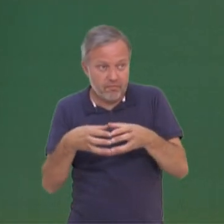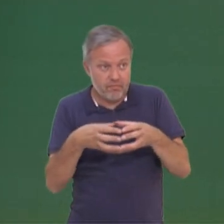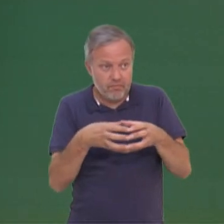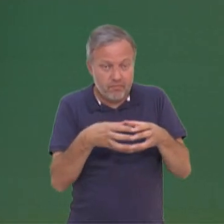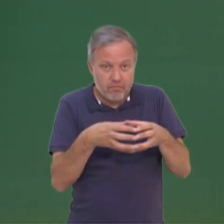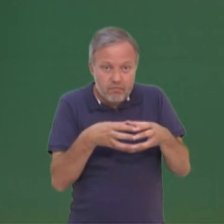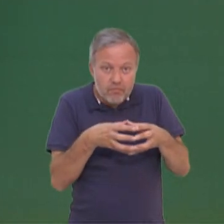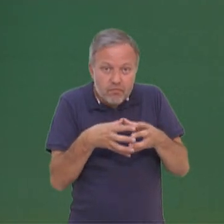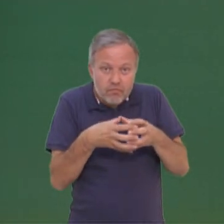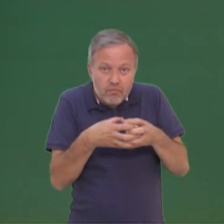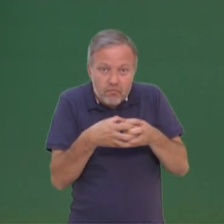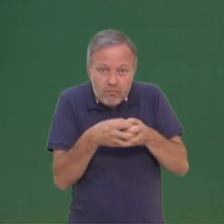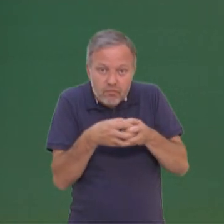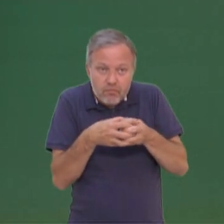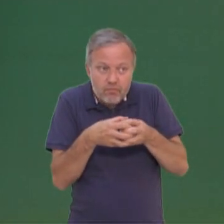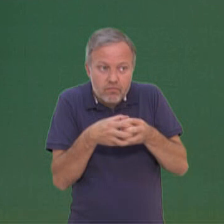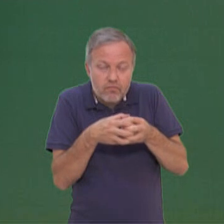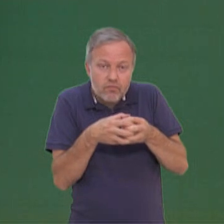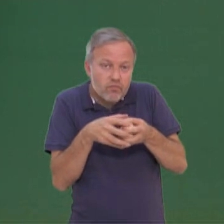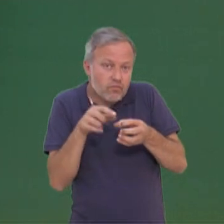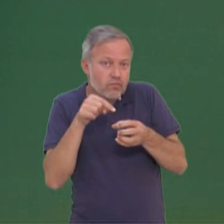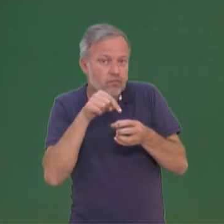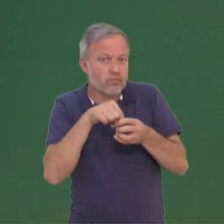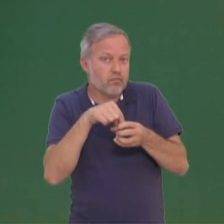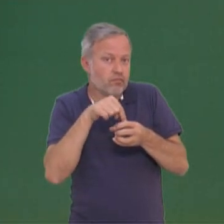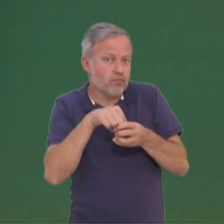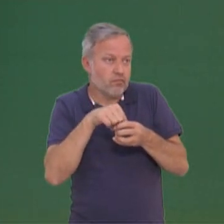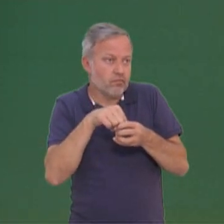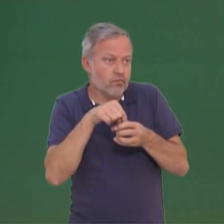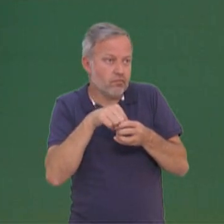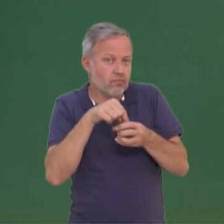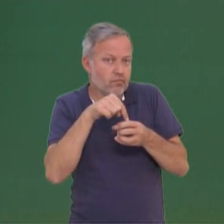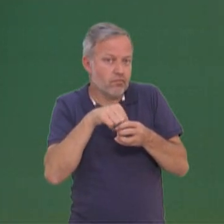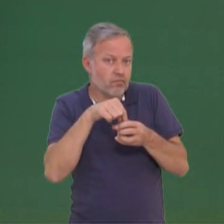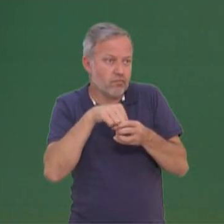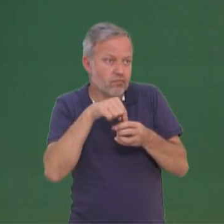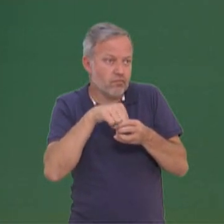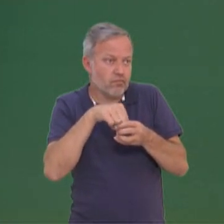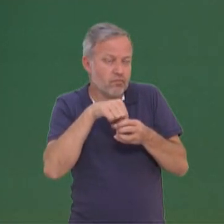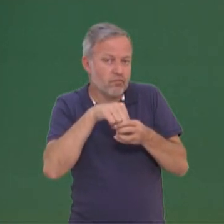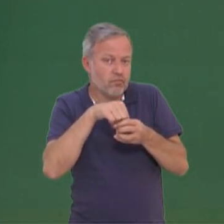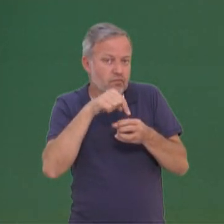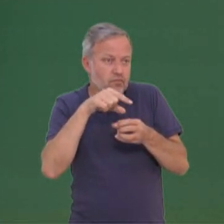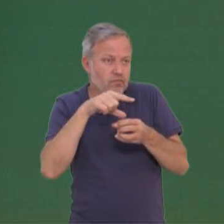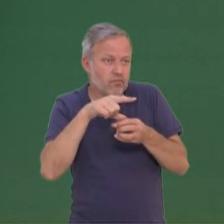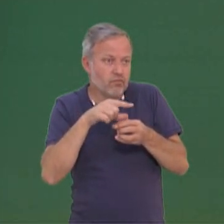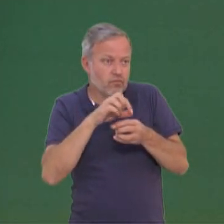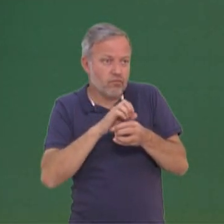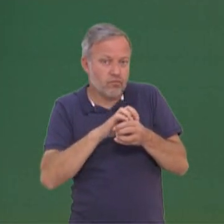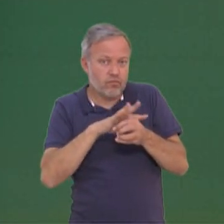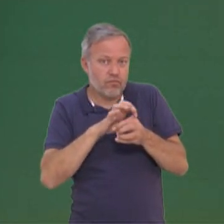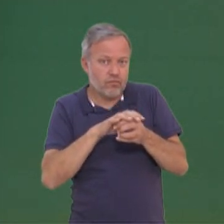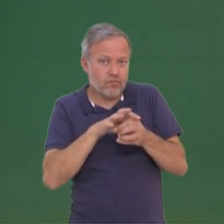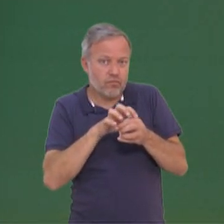colônias formam bolsas que ali dentro começa a ter meiose e formar